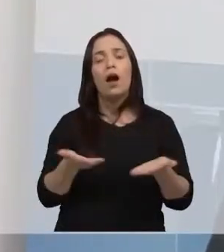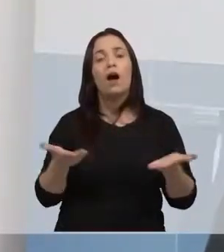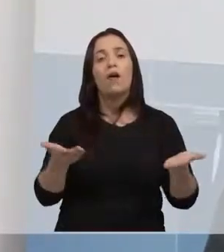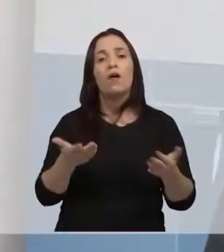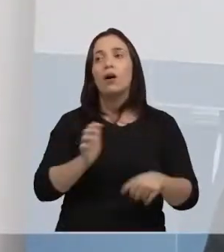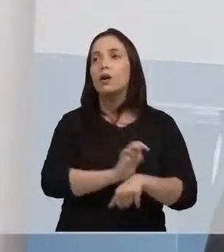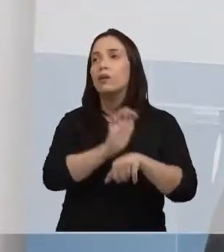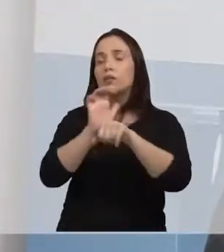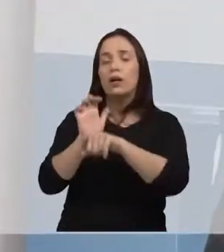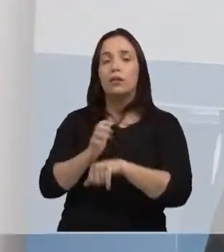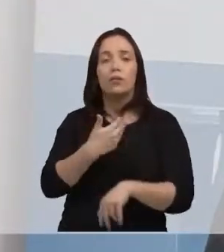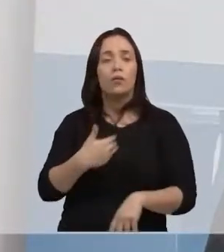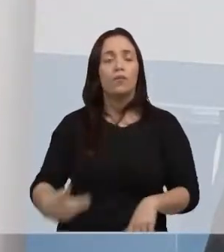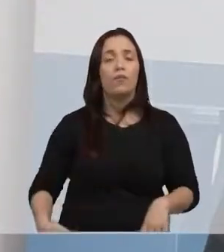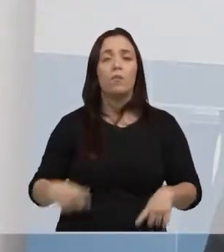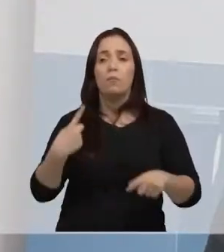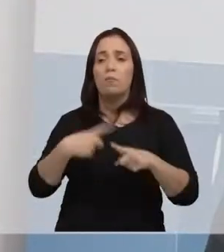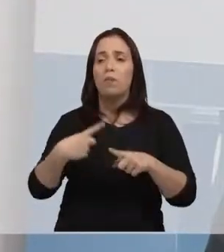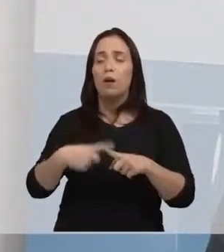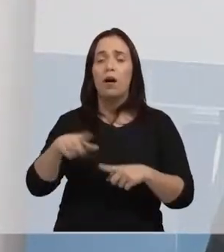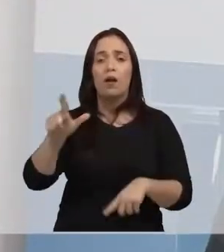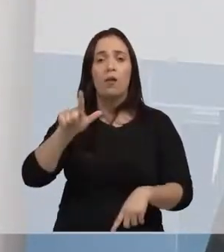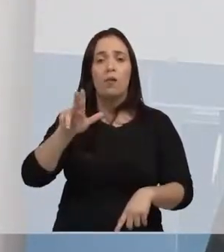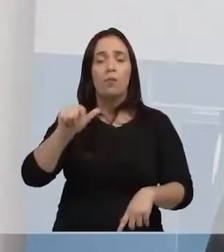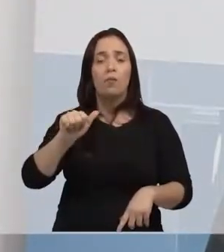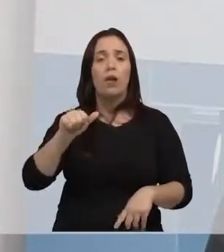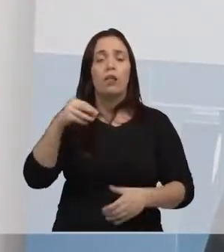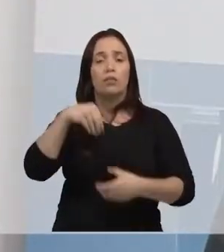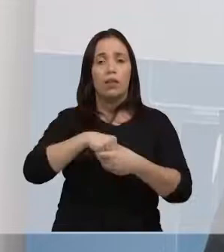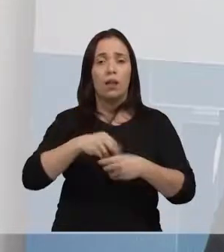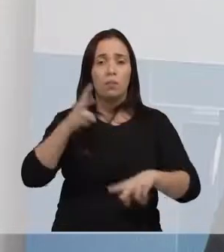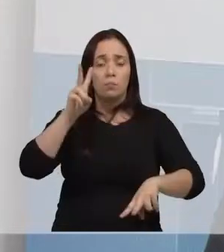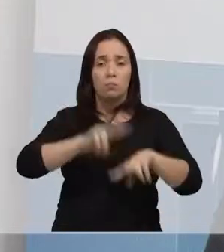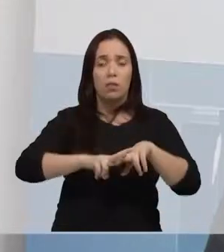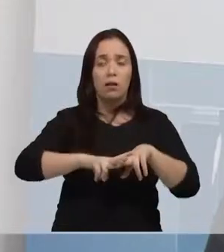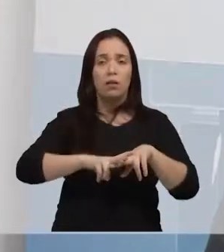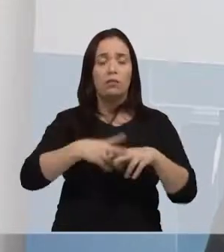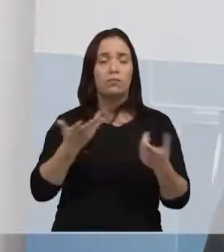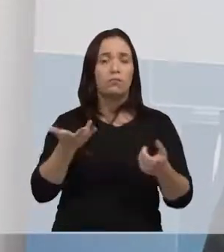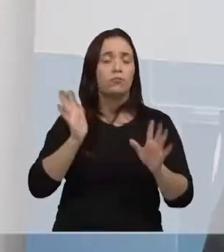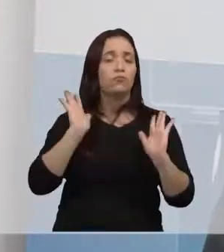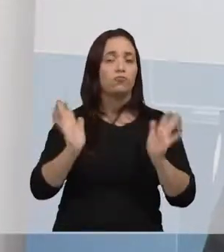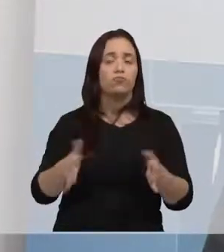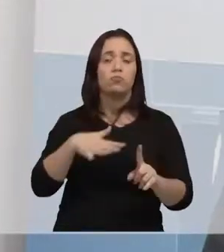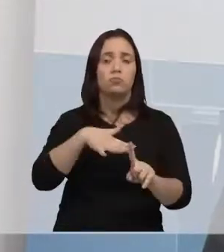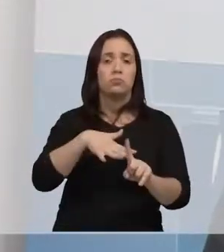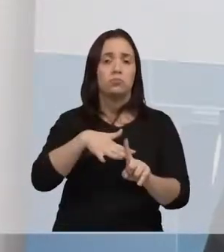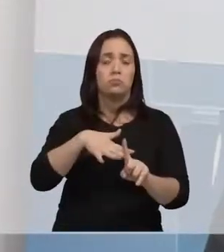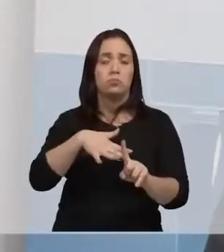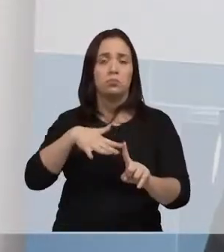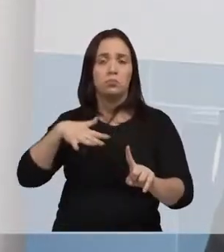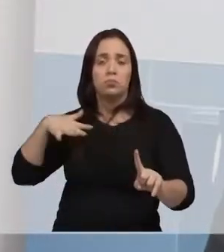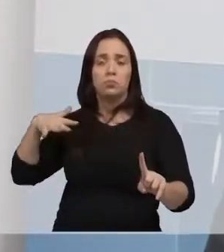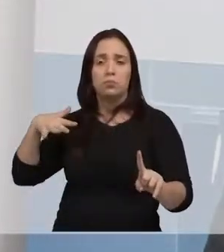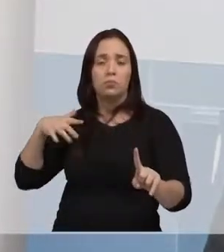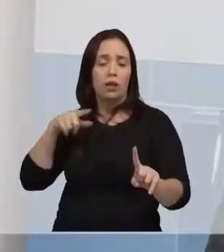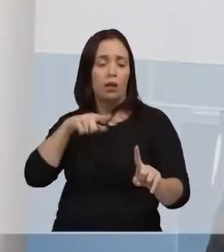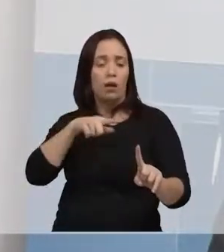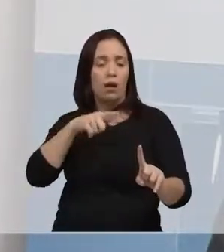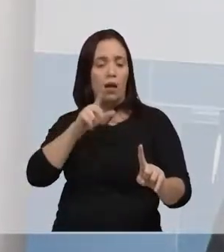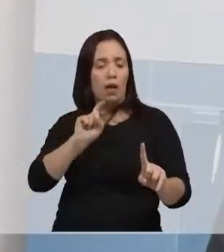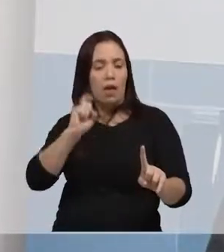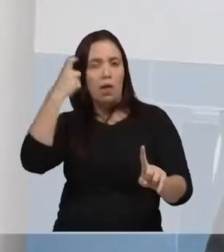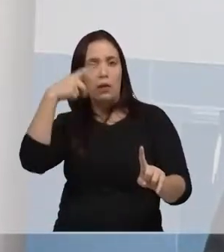né? O presidente Lula está perdendo musculatura na cadeia, né? Ele está perdendo a visão já de ex-presidente, e